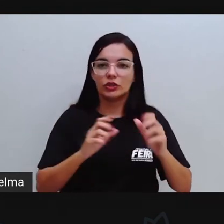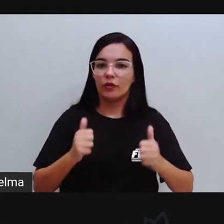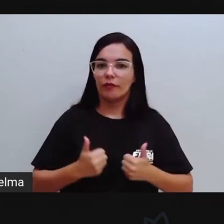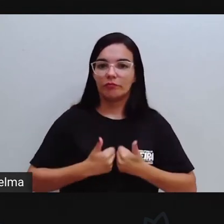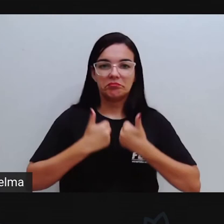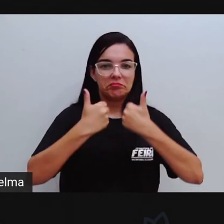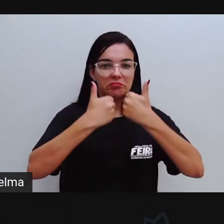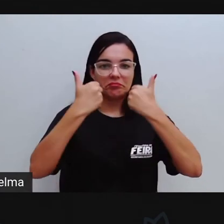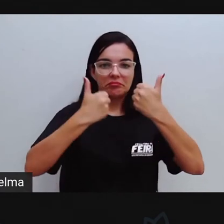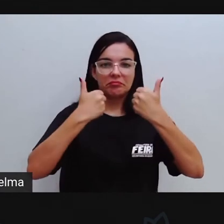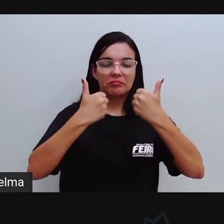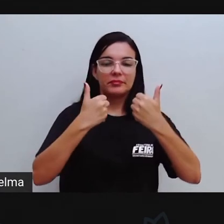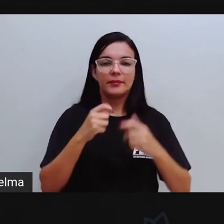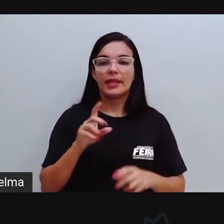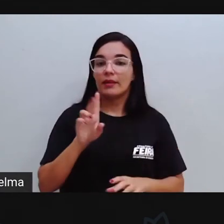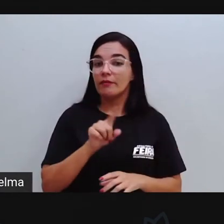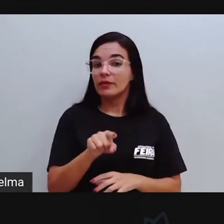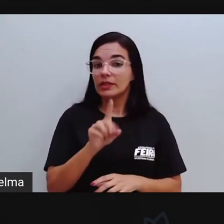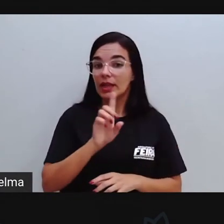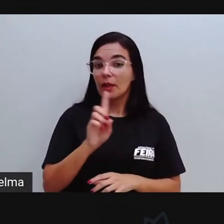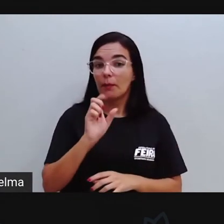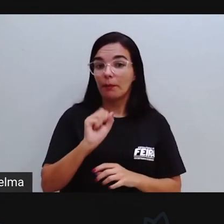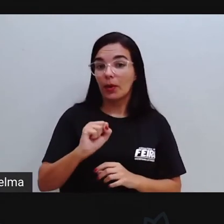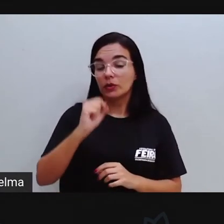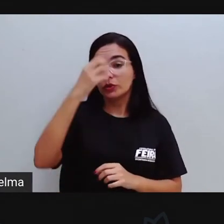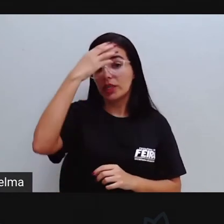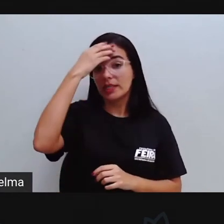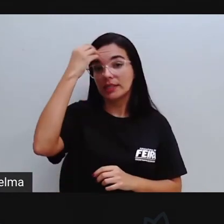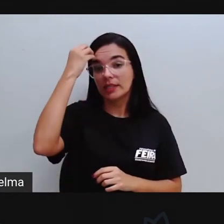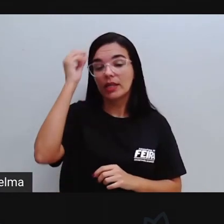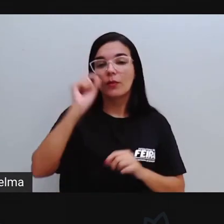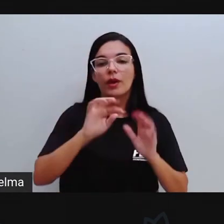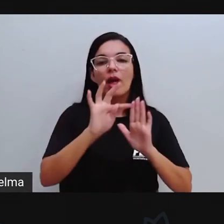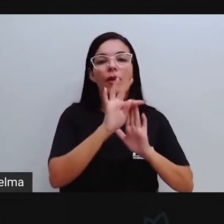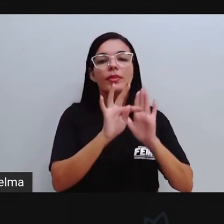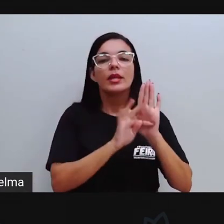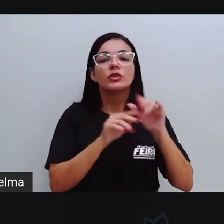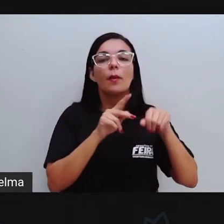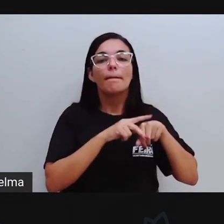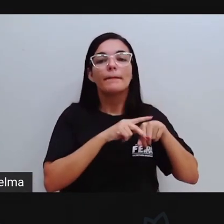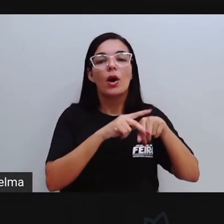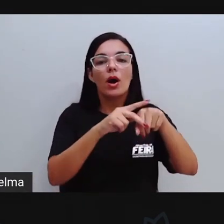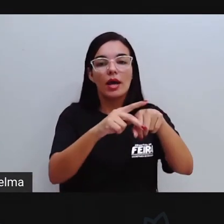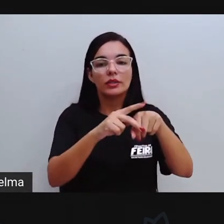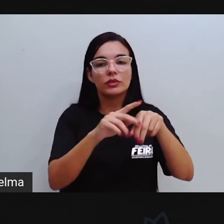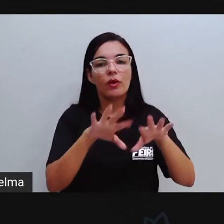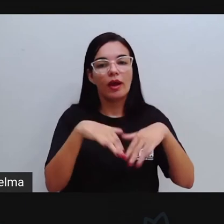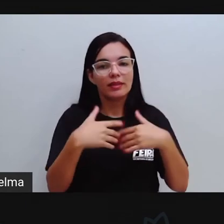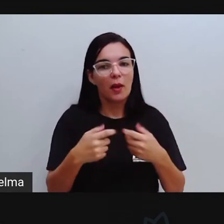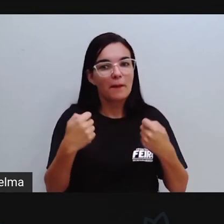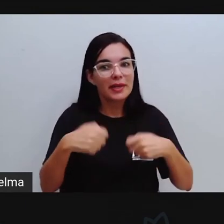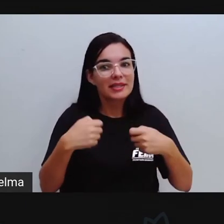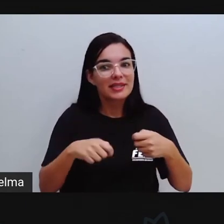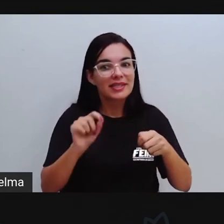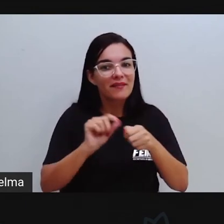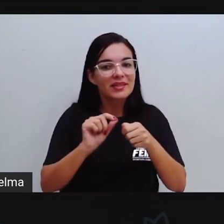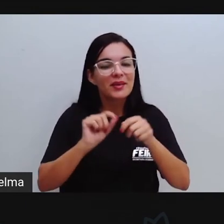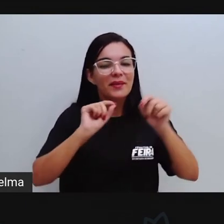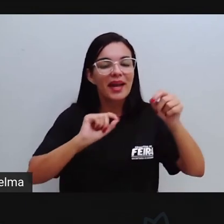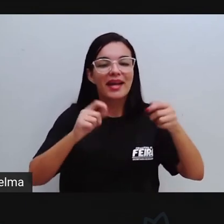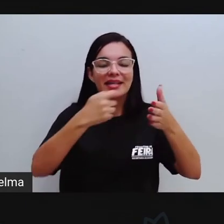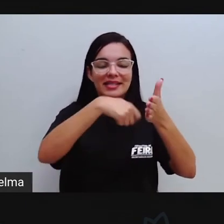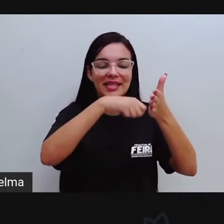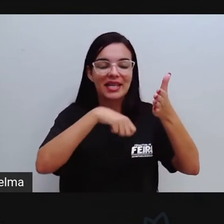né? Não se esqueça que esse tipo de texto, ele é um texto poético, então vocês vão ter que escrever versos, né? Com esses versos